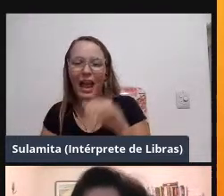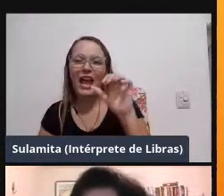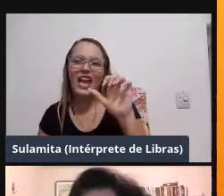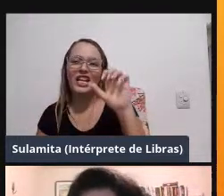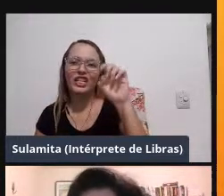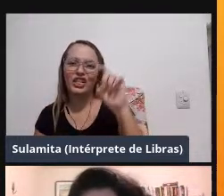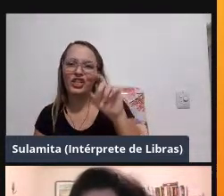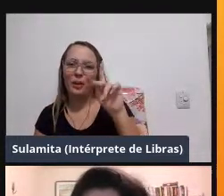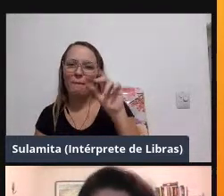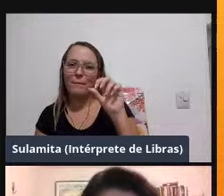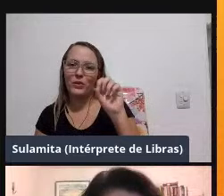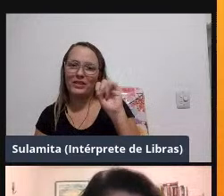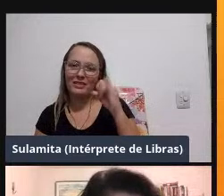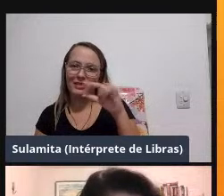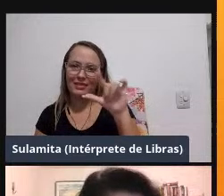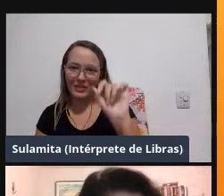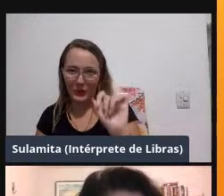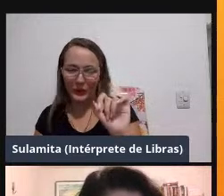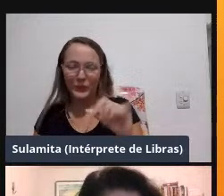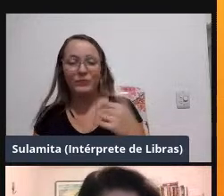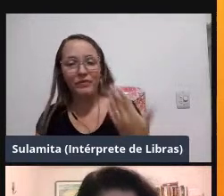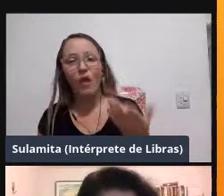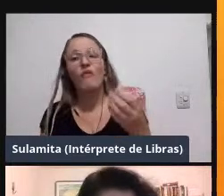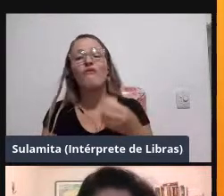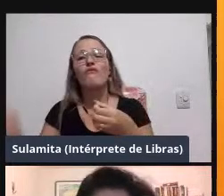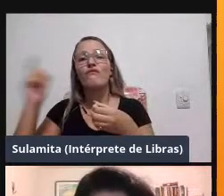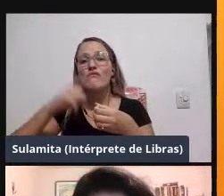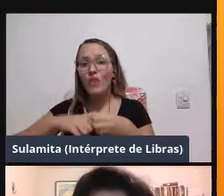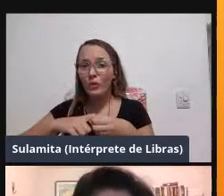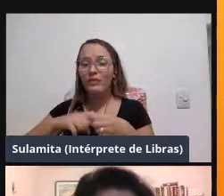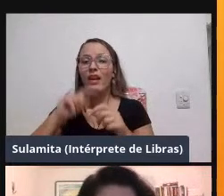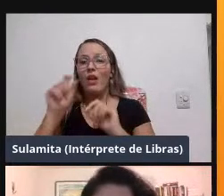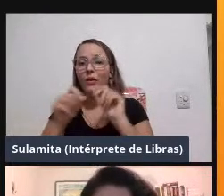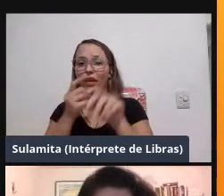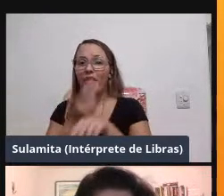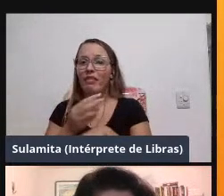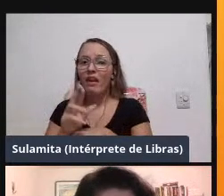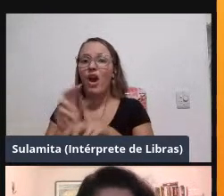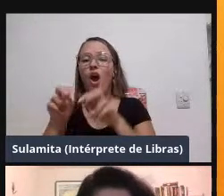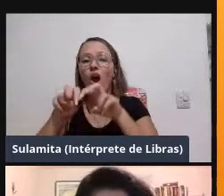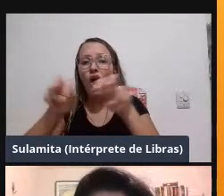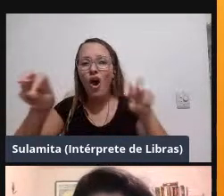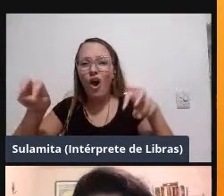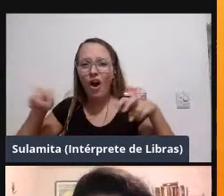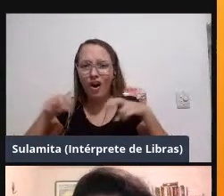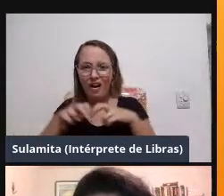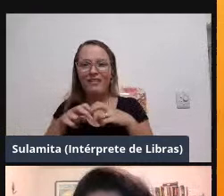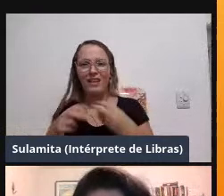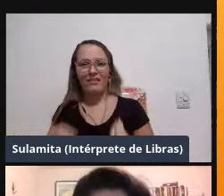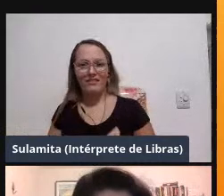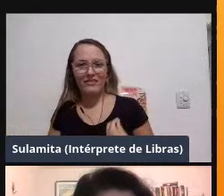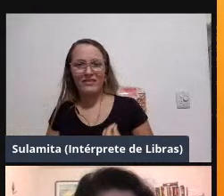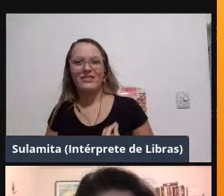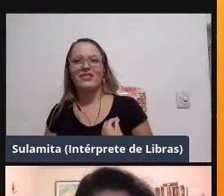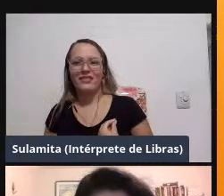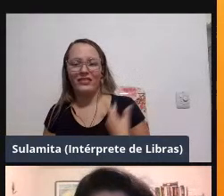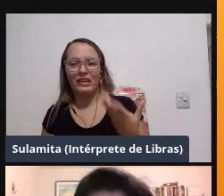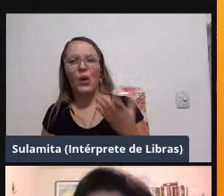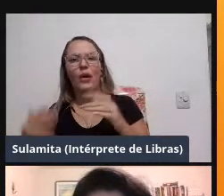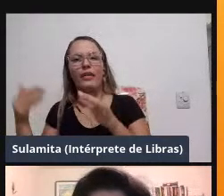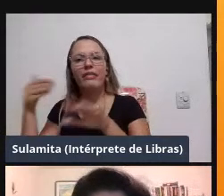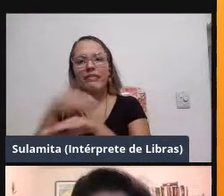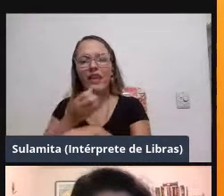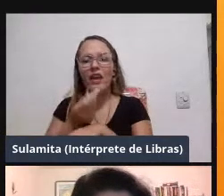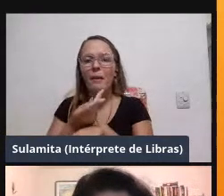lá em 2017, eu voltei para a roda viva da vida de professora, né? Trabalhando, entrei nos programas de pós-graduação, meus projetos